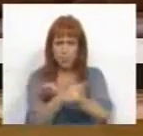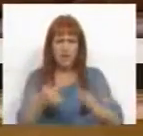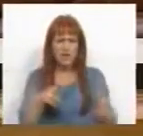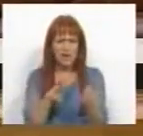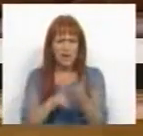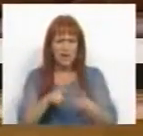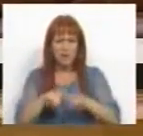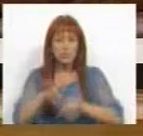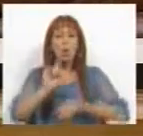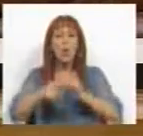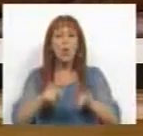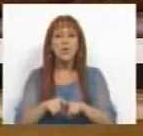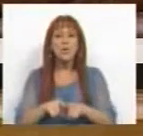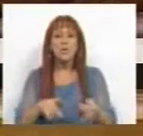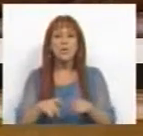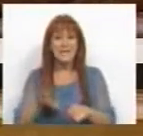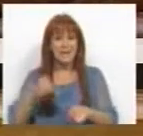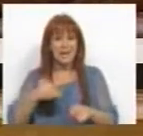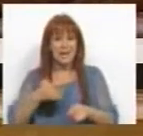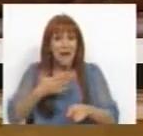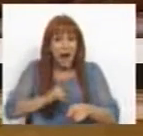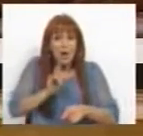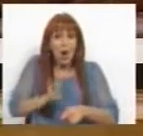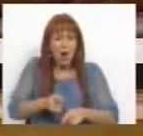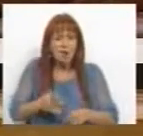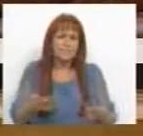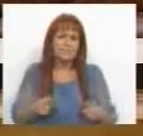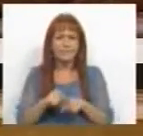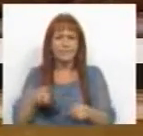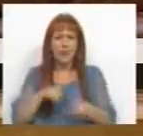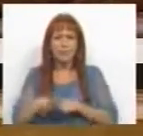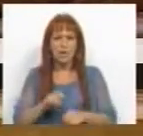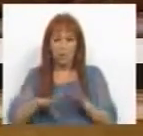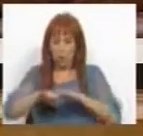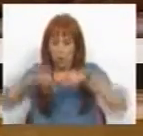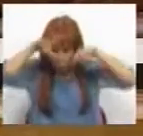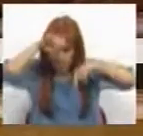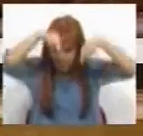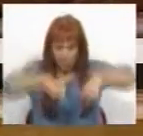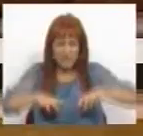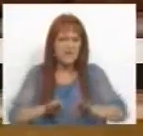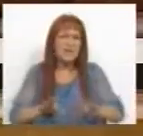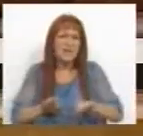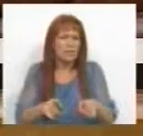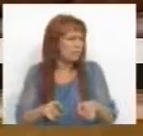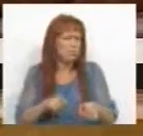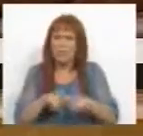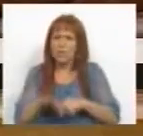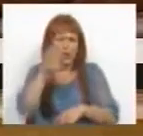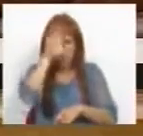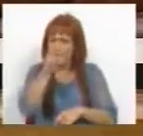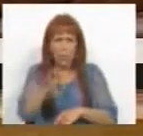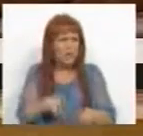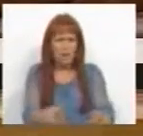de políticas e aquilo que o CDS pretende é que as políticas deste Governo sejam, afinal, as políticas do